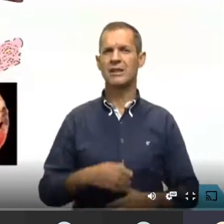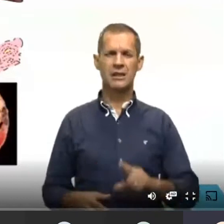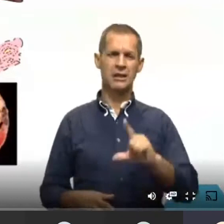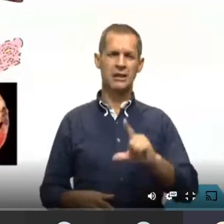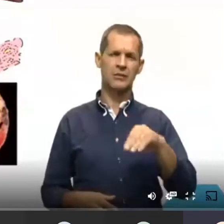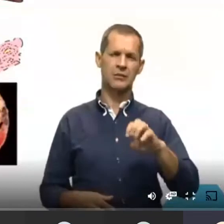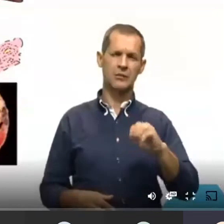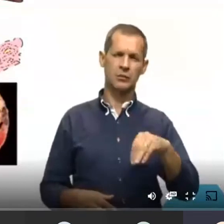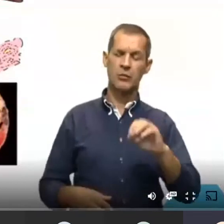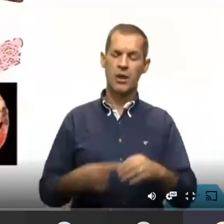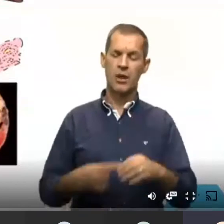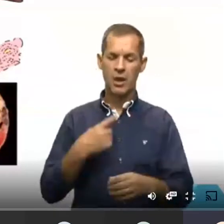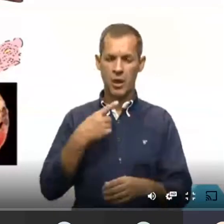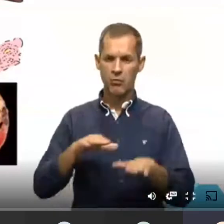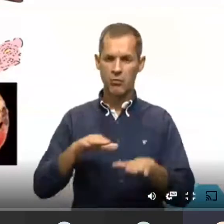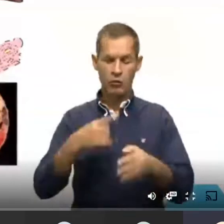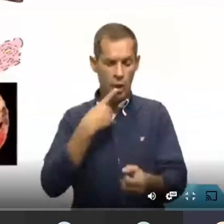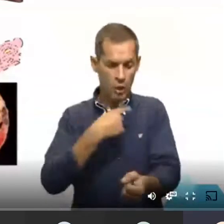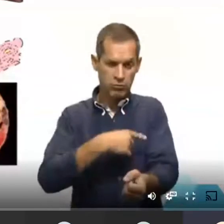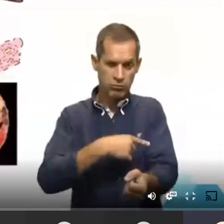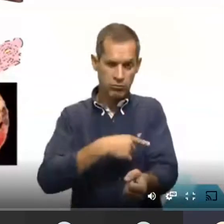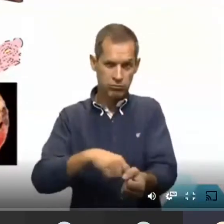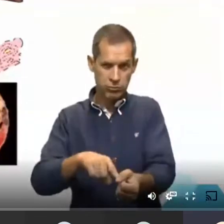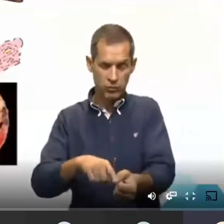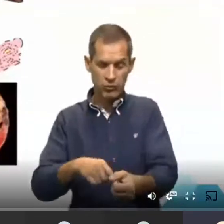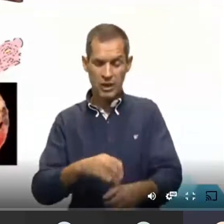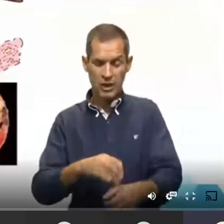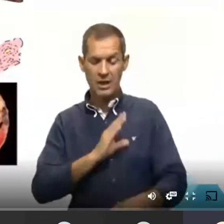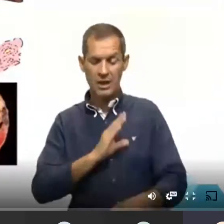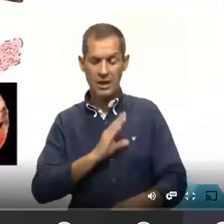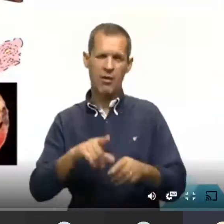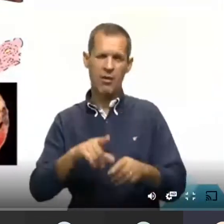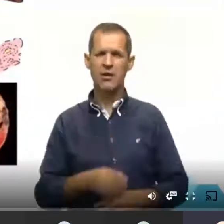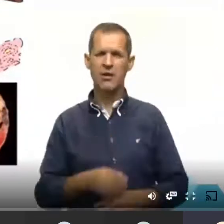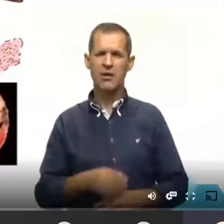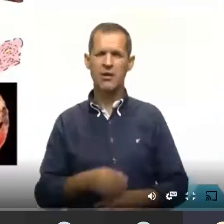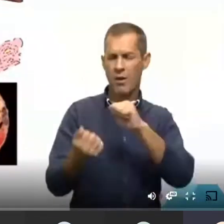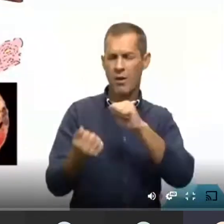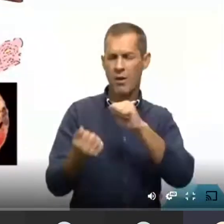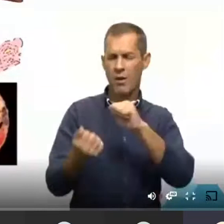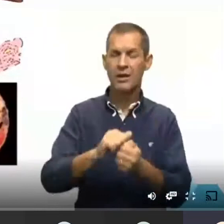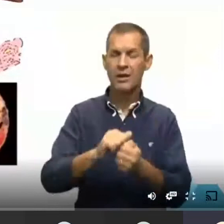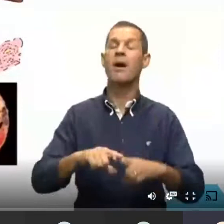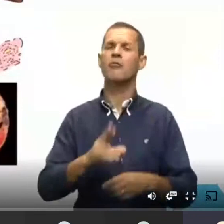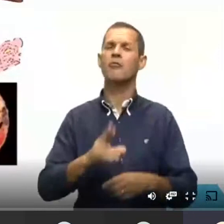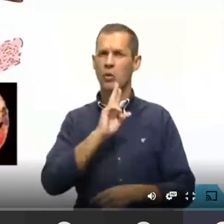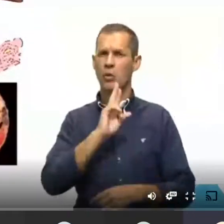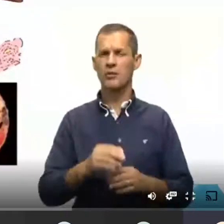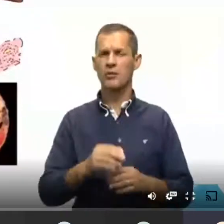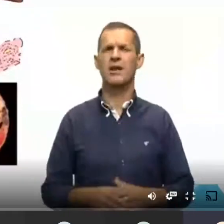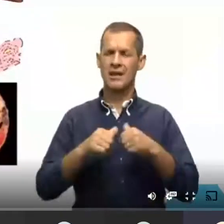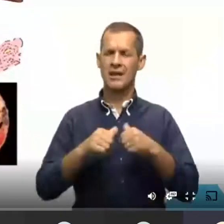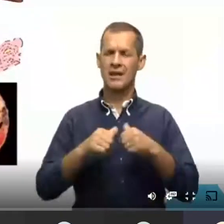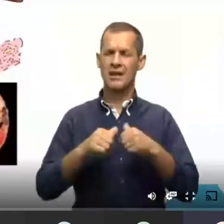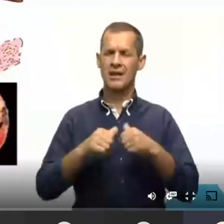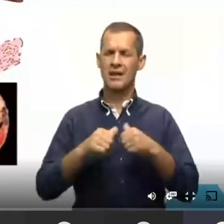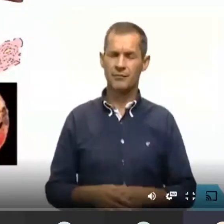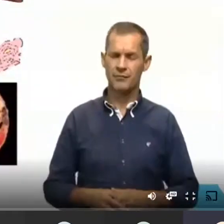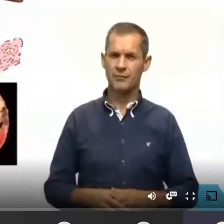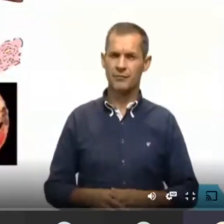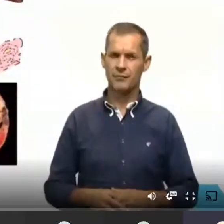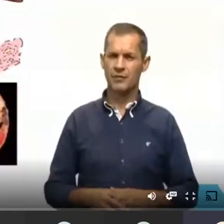existe o lumen onde se passa o sangue, né, do coração. E quando ele sofre uma adaptação, né, que é uma resposta, neste